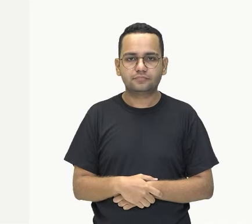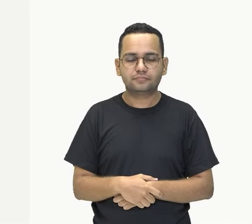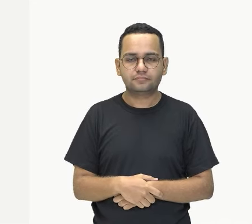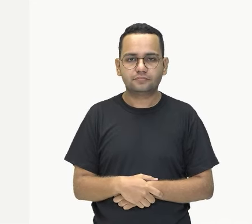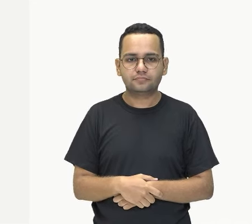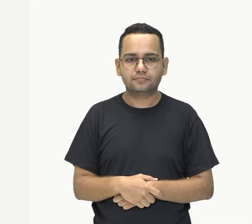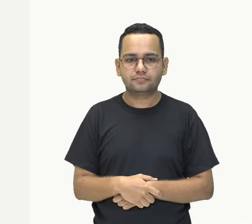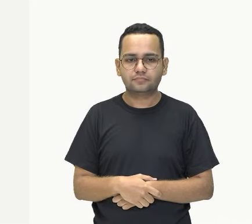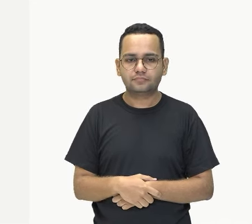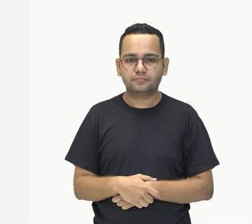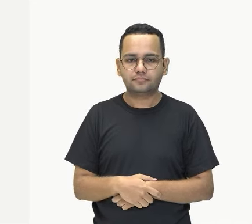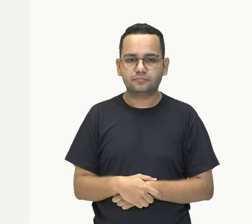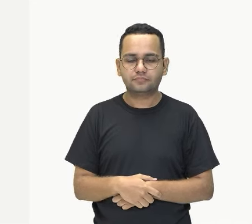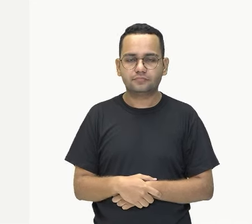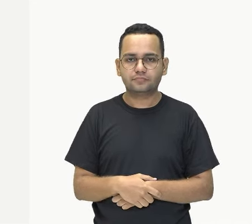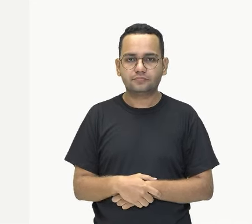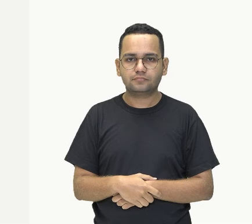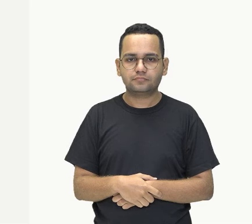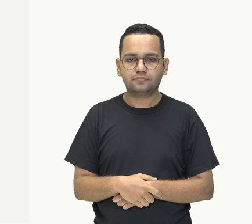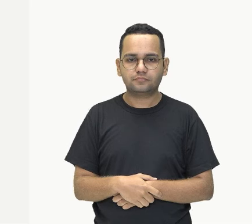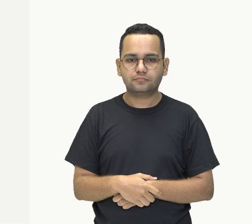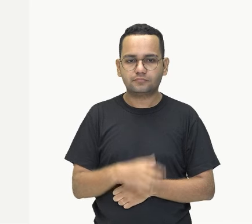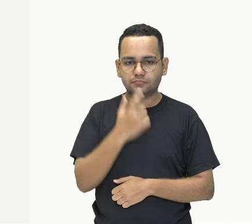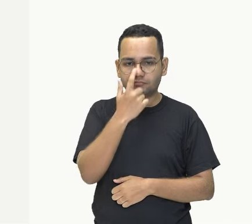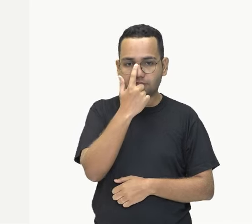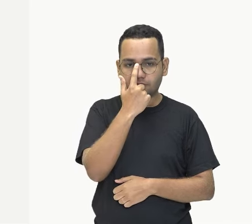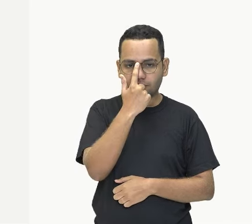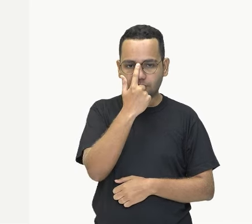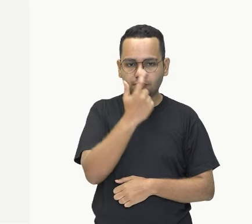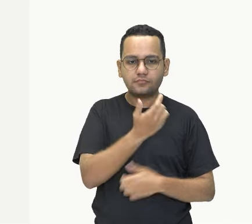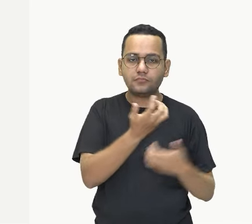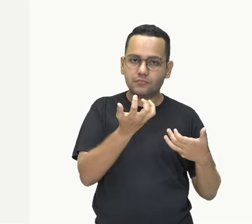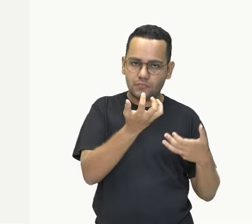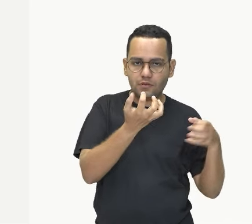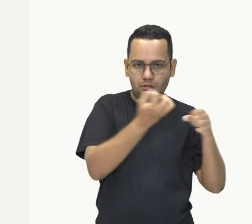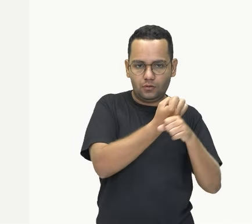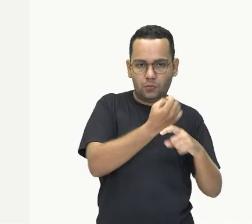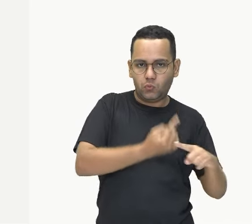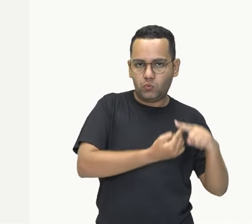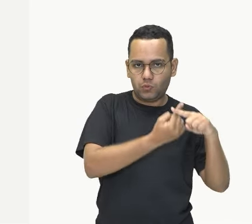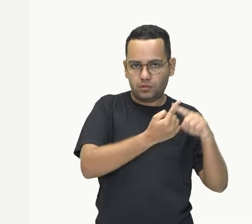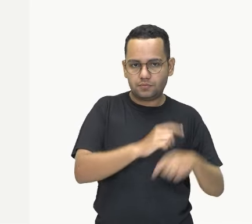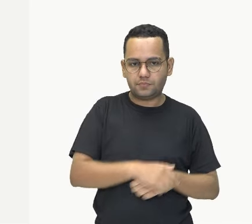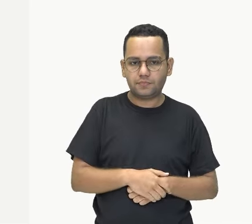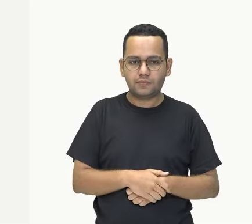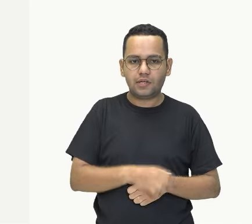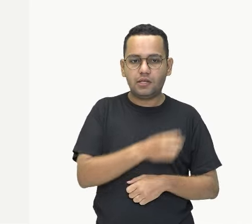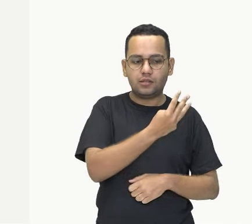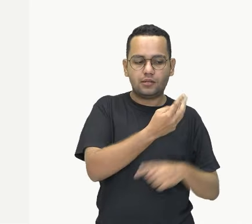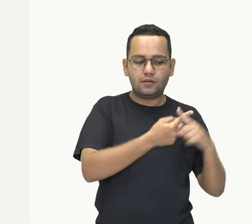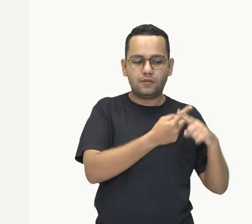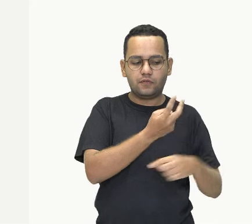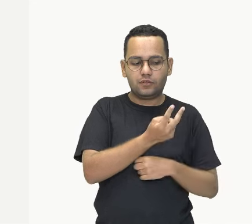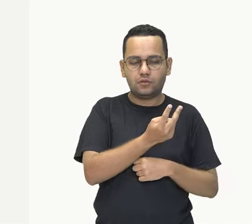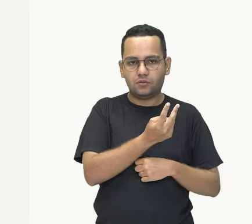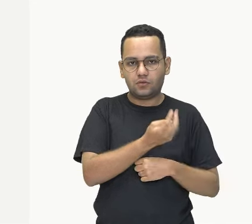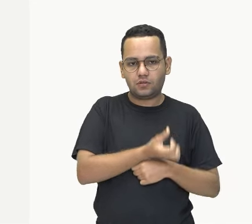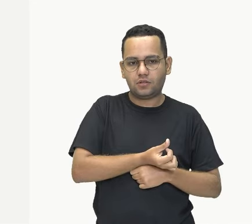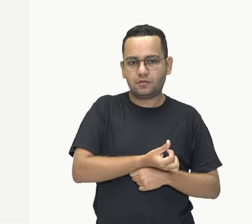E agora eu vou multiplicar os meus coeficientes. 3 vezes 2,